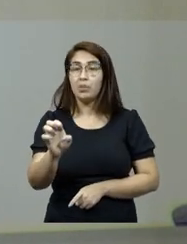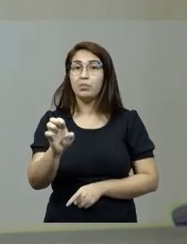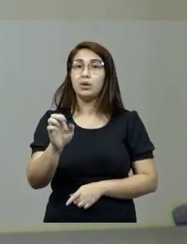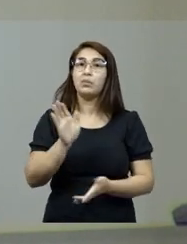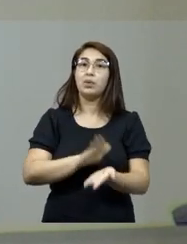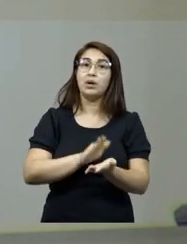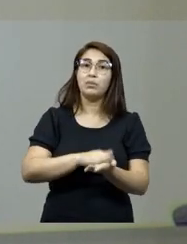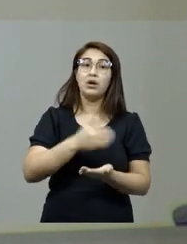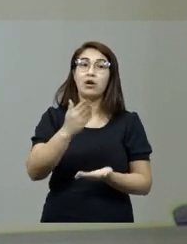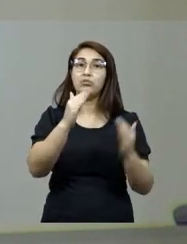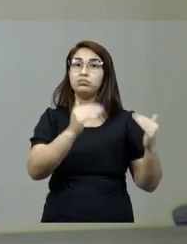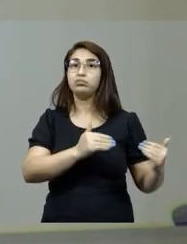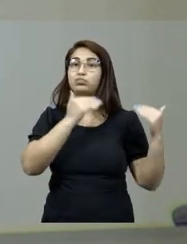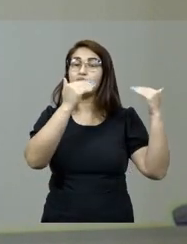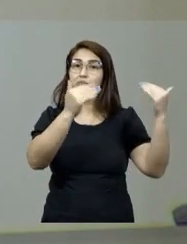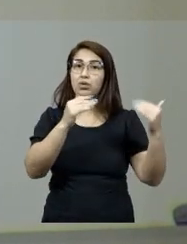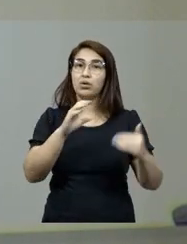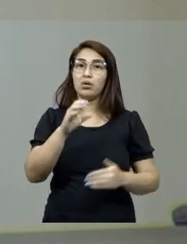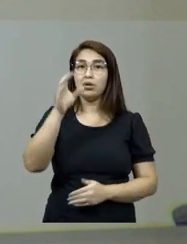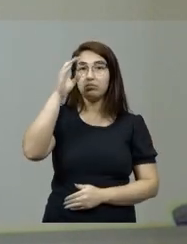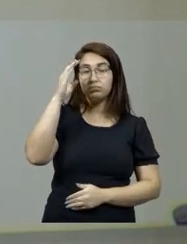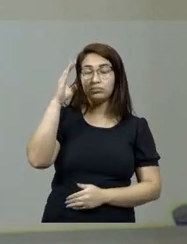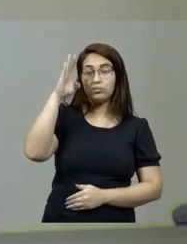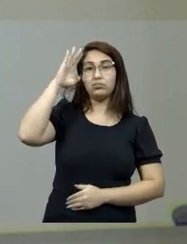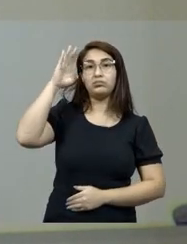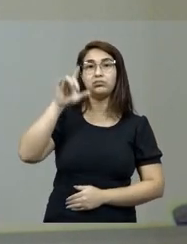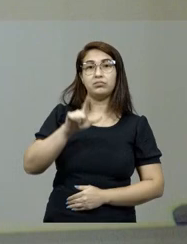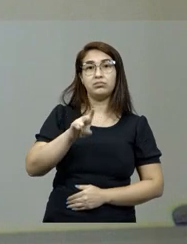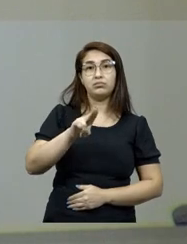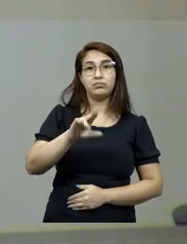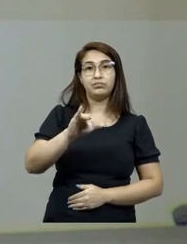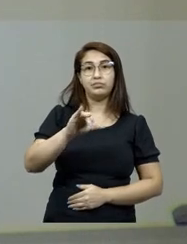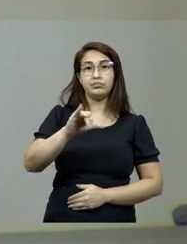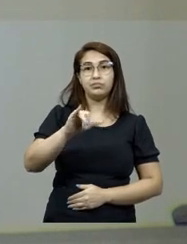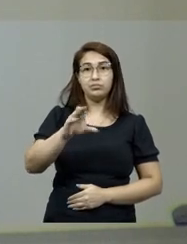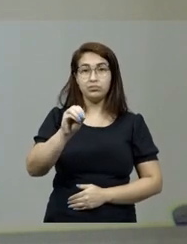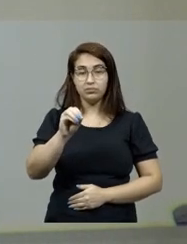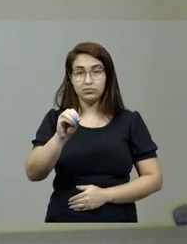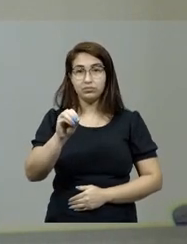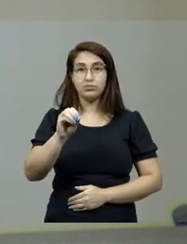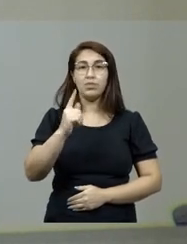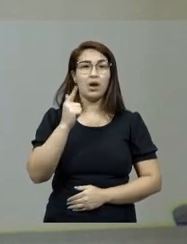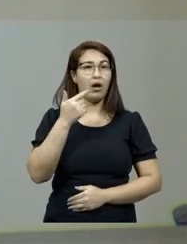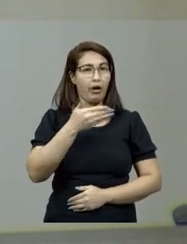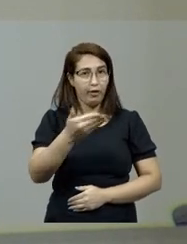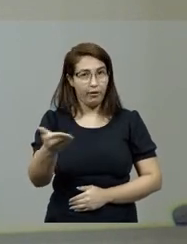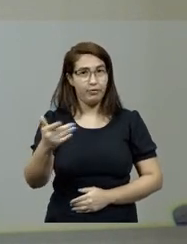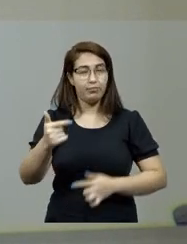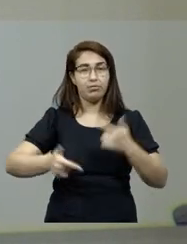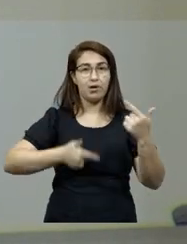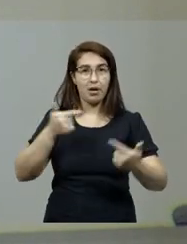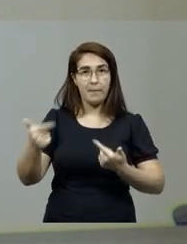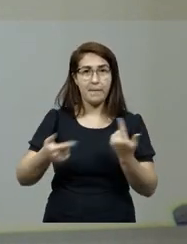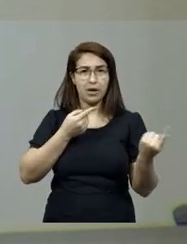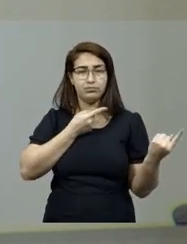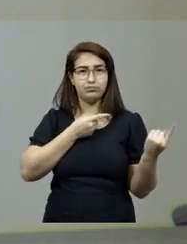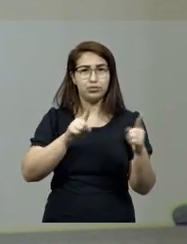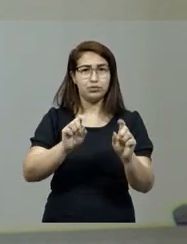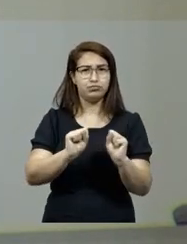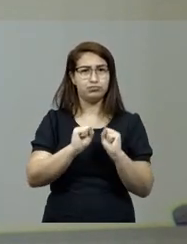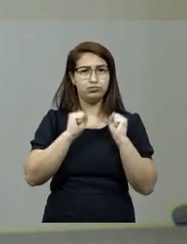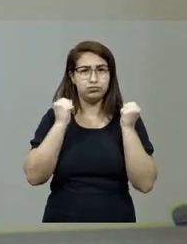BOPE, Coronel Lúcio, pelo desempenho na missão, no combate, no